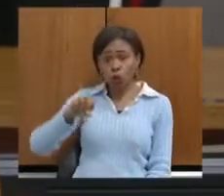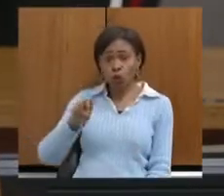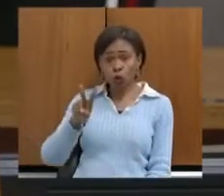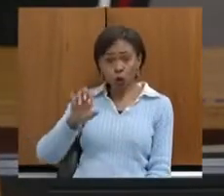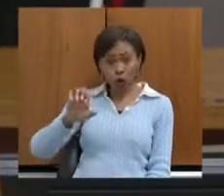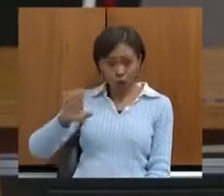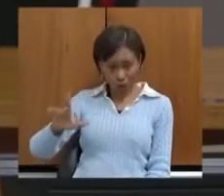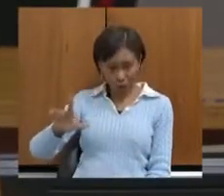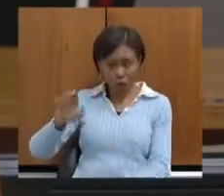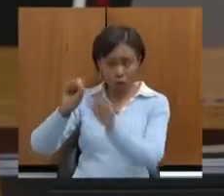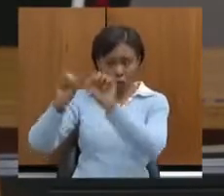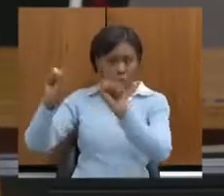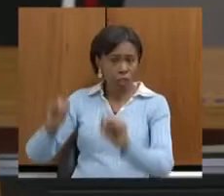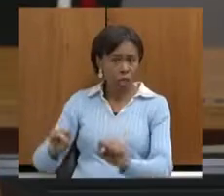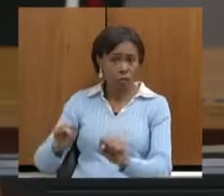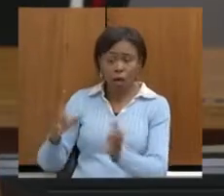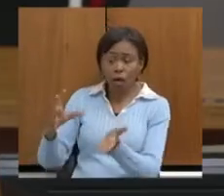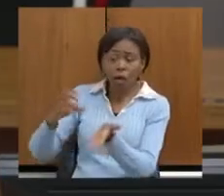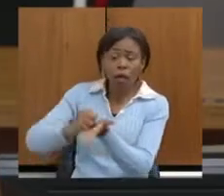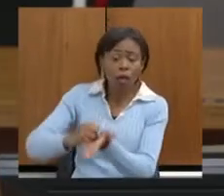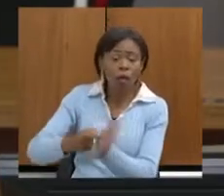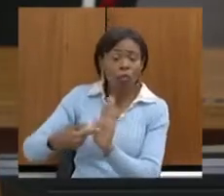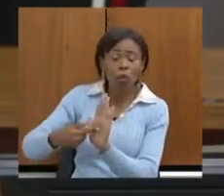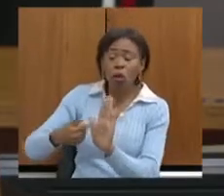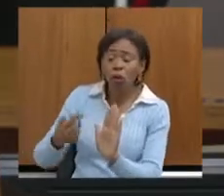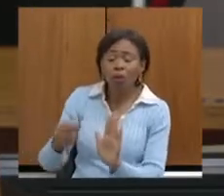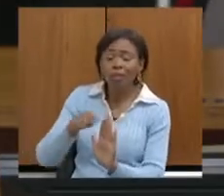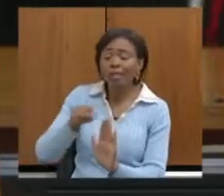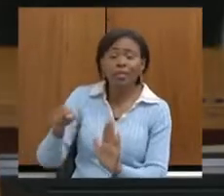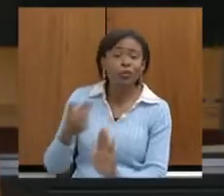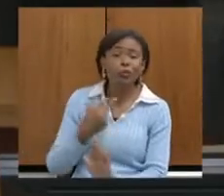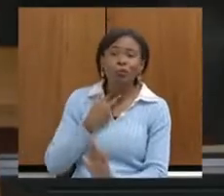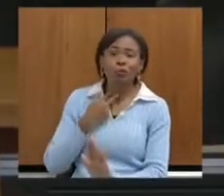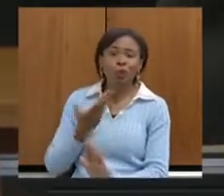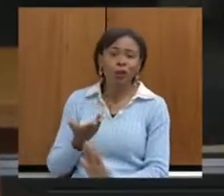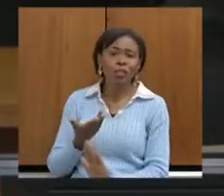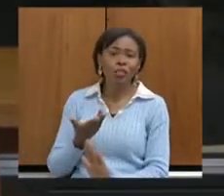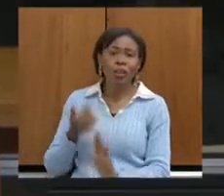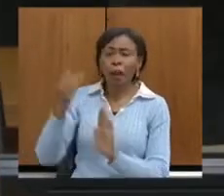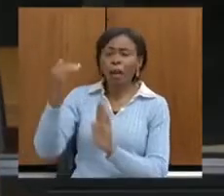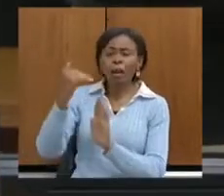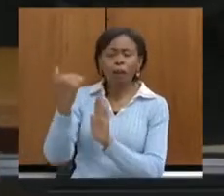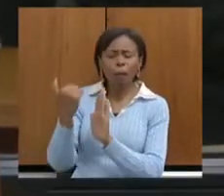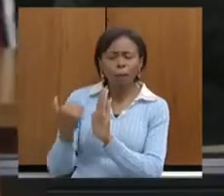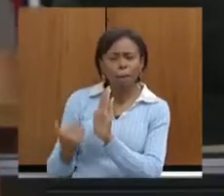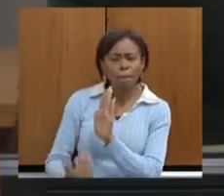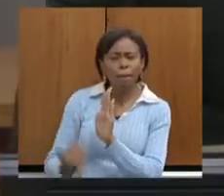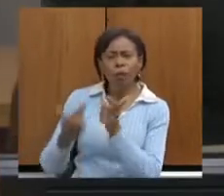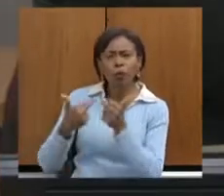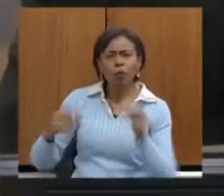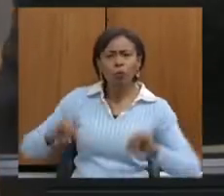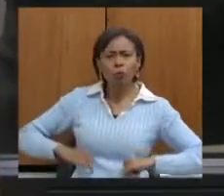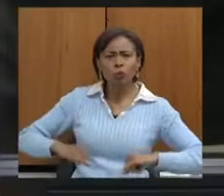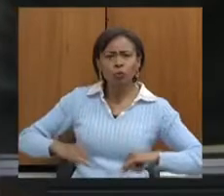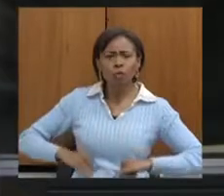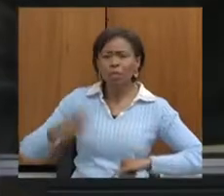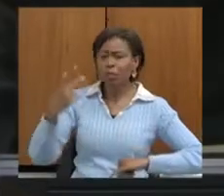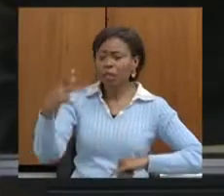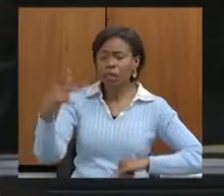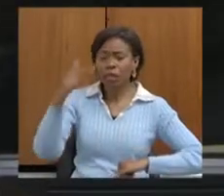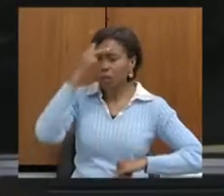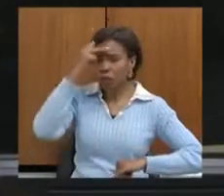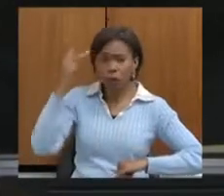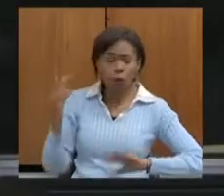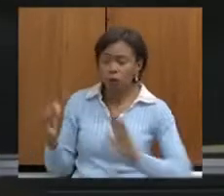não consegue demonstrar ou não não tenho todos os danos e sofreu então Acesso aqui todos os danos